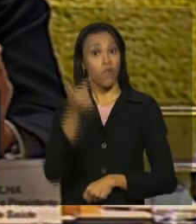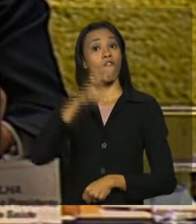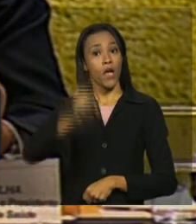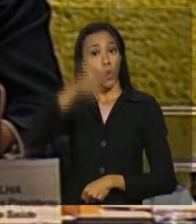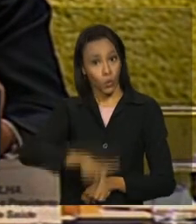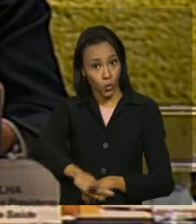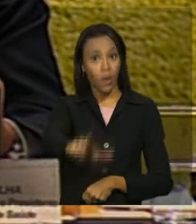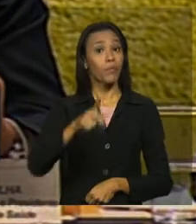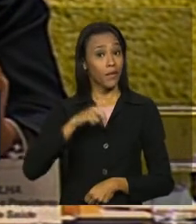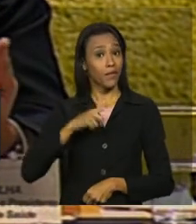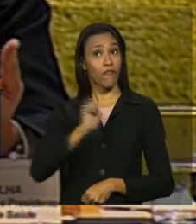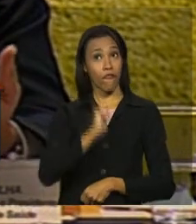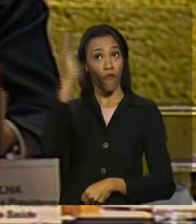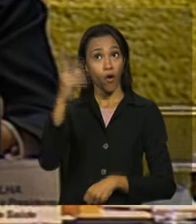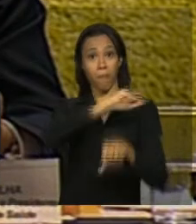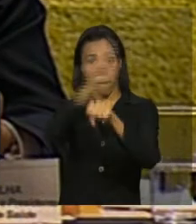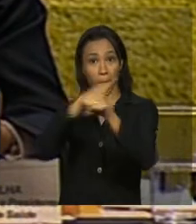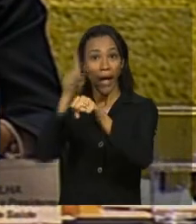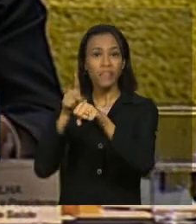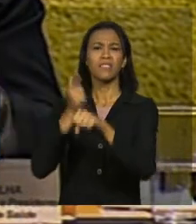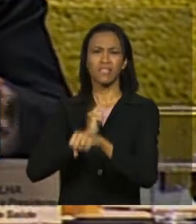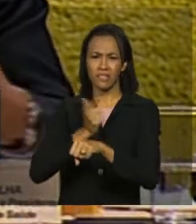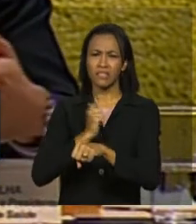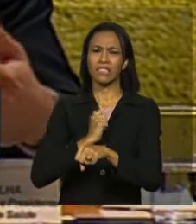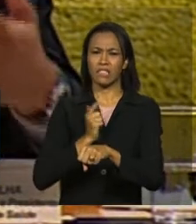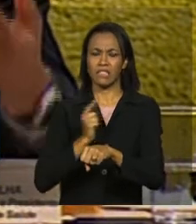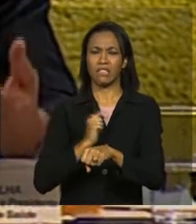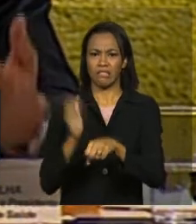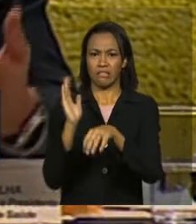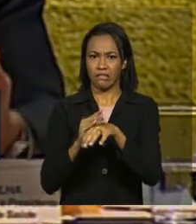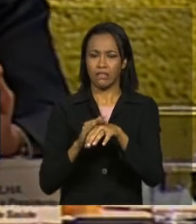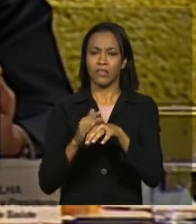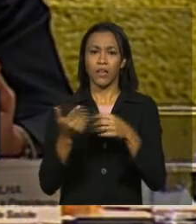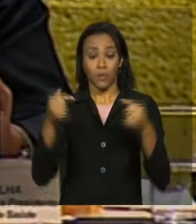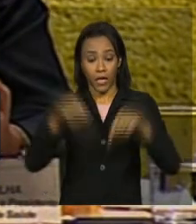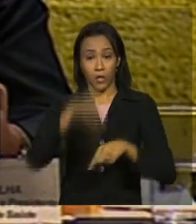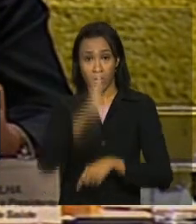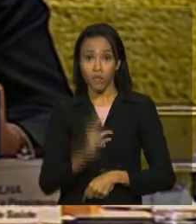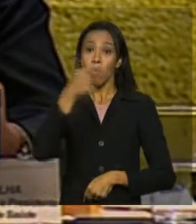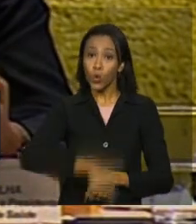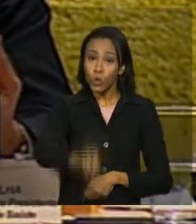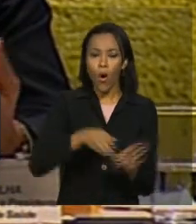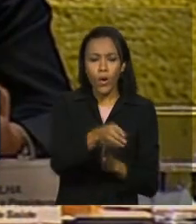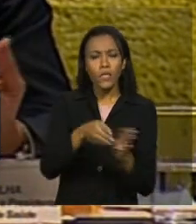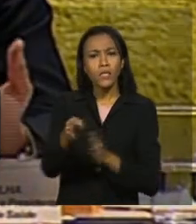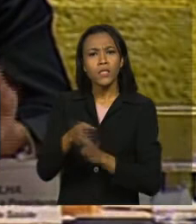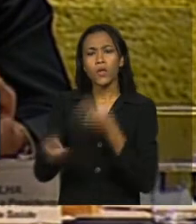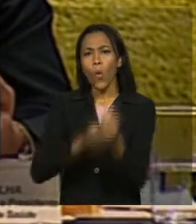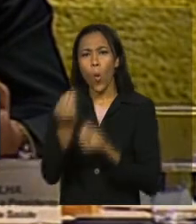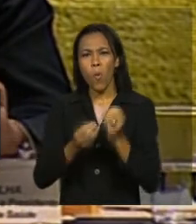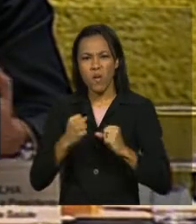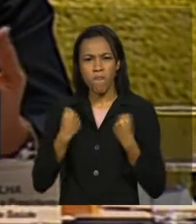existir países que têm situação endêmica da paralisia infantil o Brasil vai continuar mantendo a orientação de uma